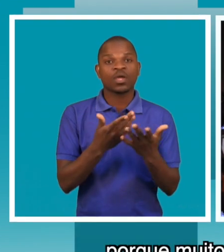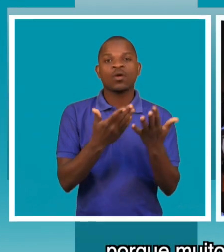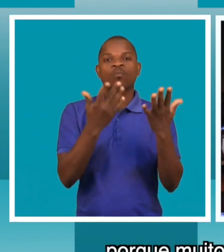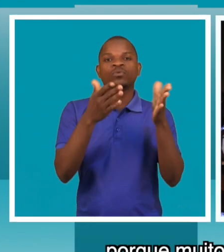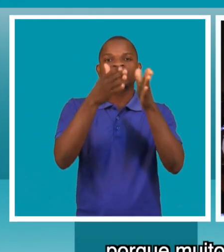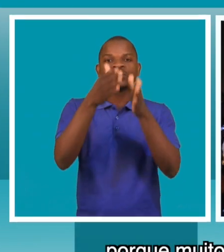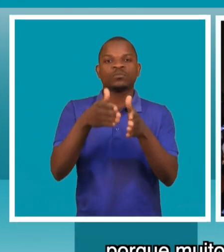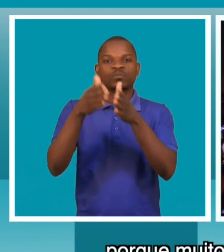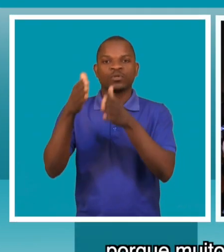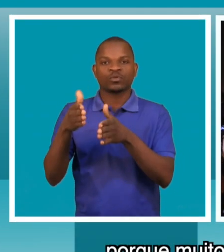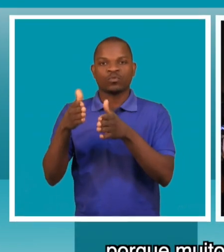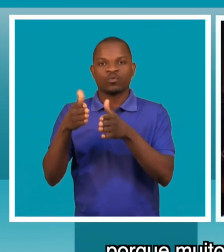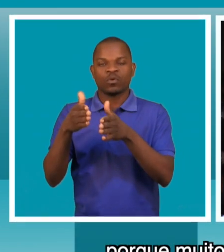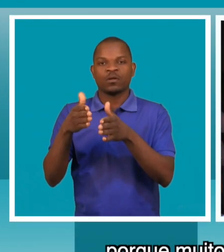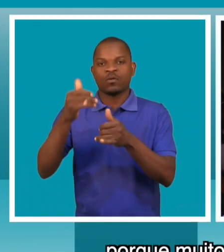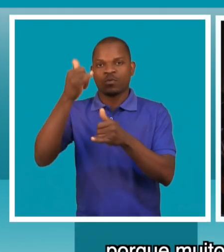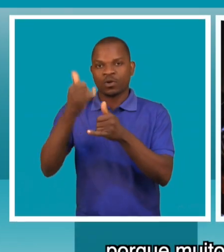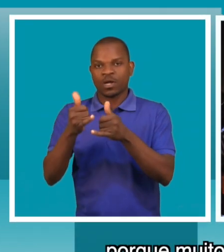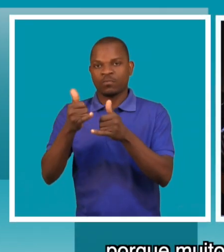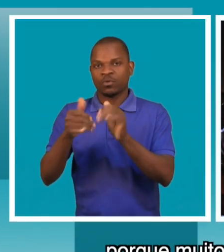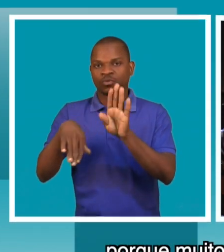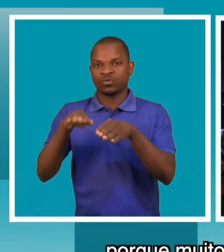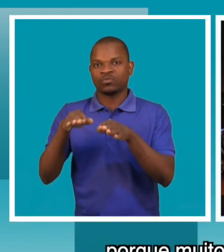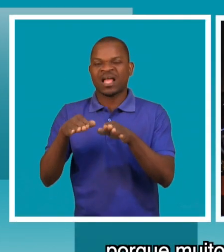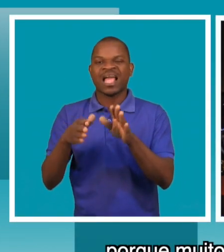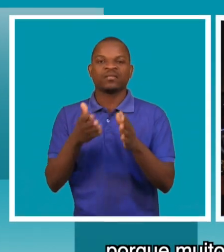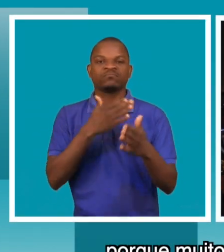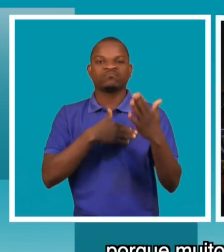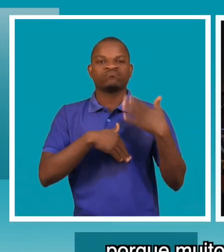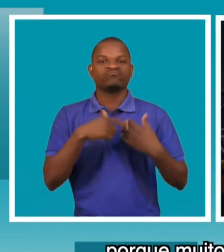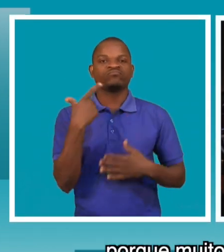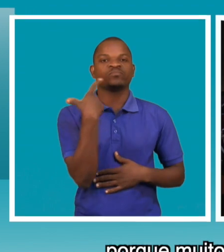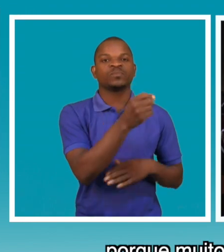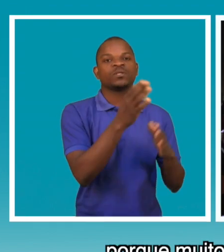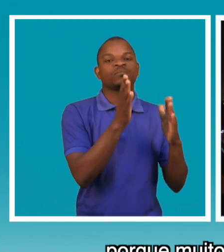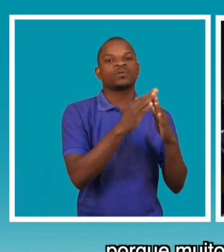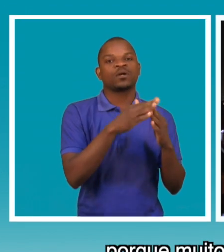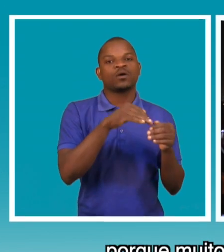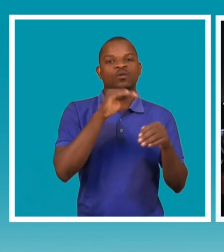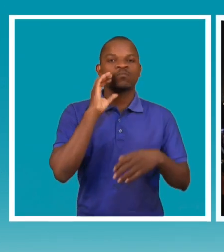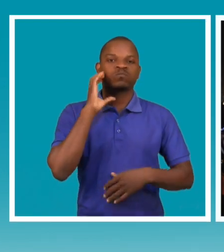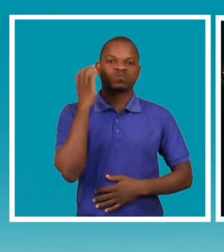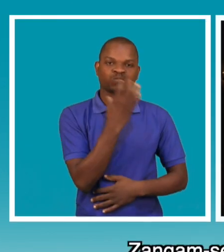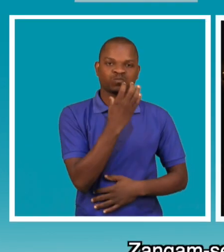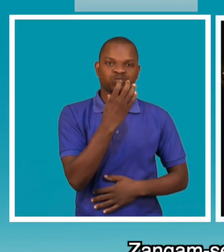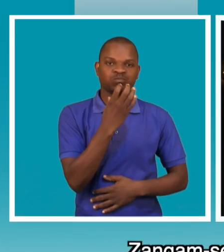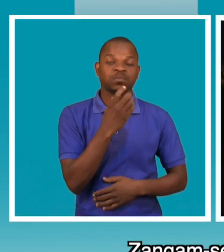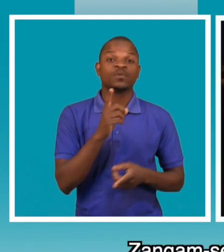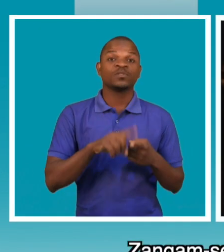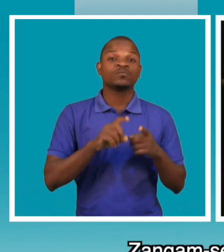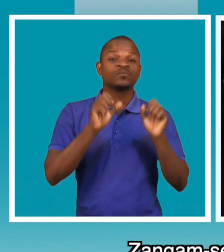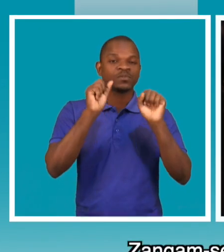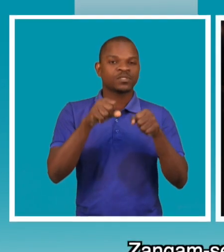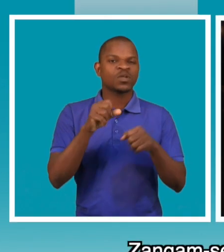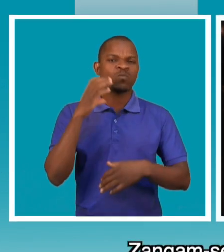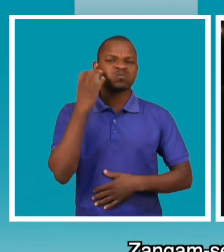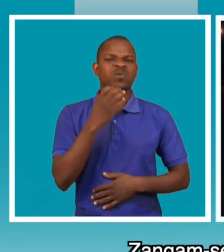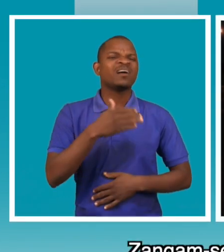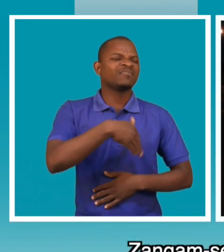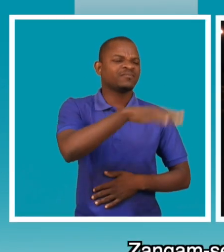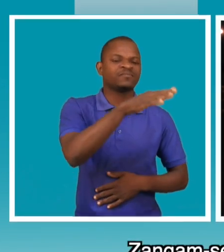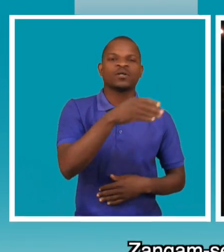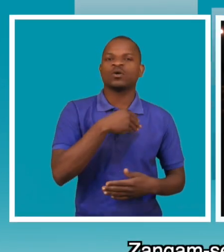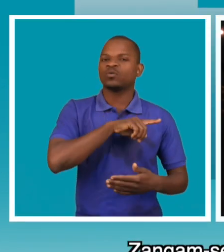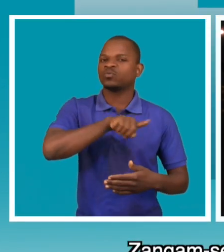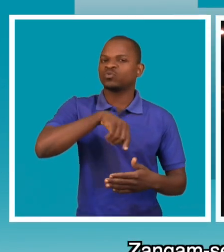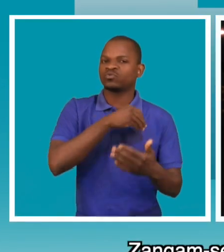Porque muitos adeptos, quando saem do campo, a tendência já é de correr para casa, estão chateados. Eles zangam, ficam furiosos, até dizem